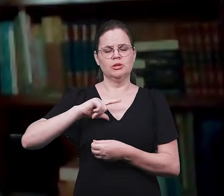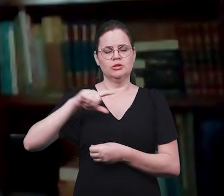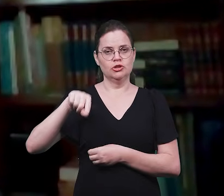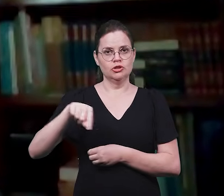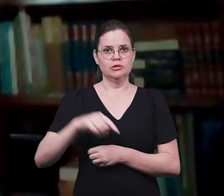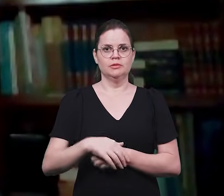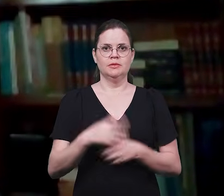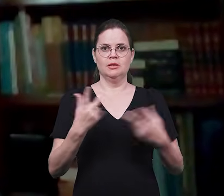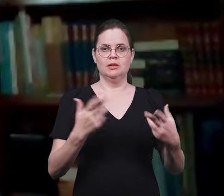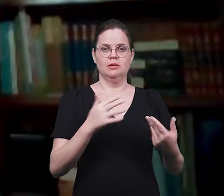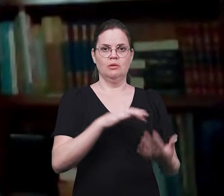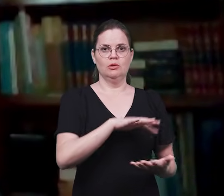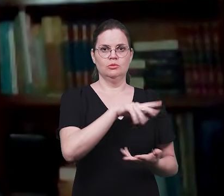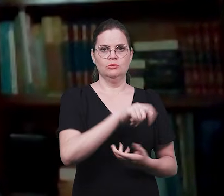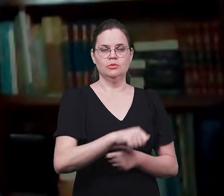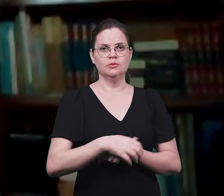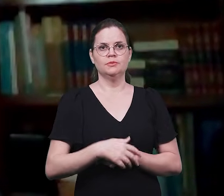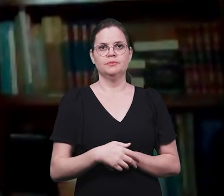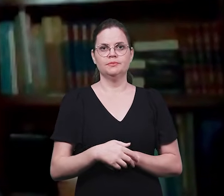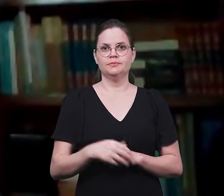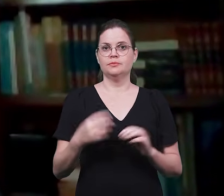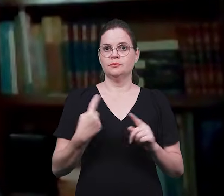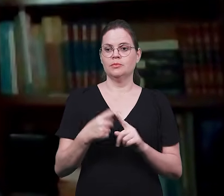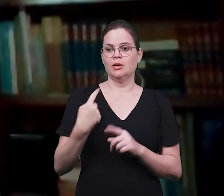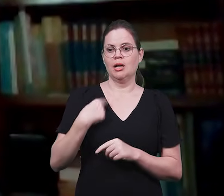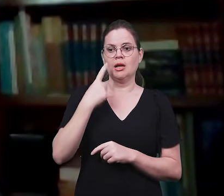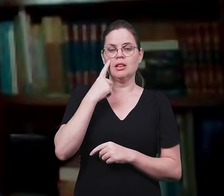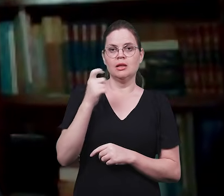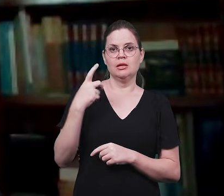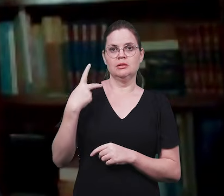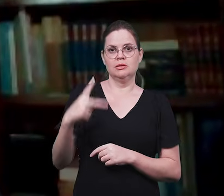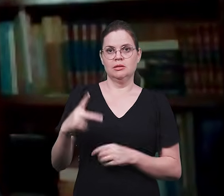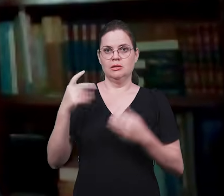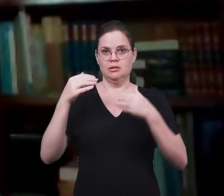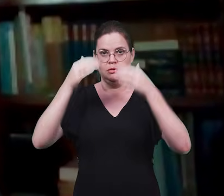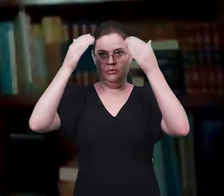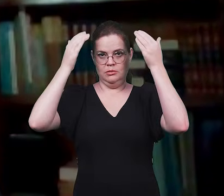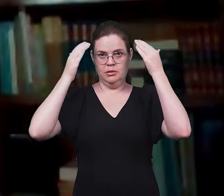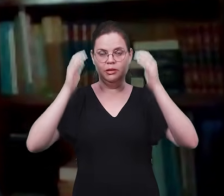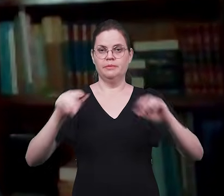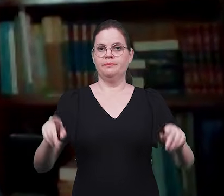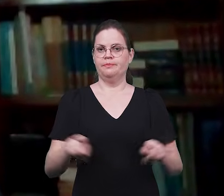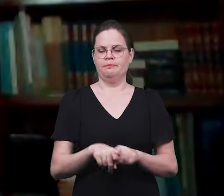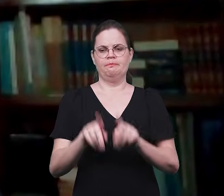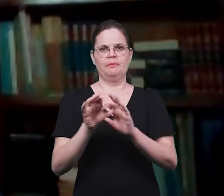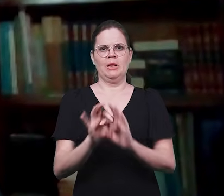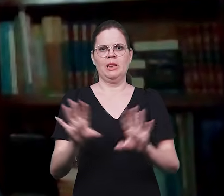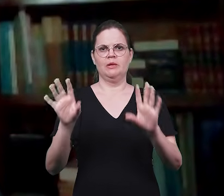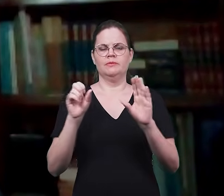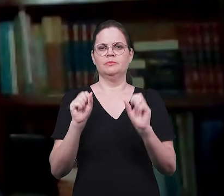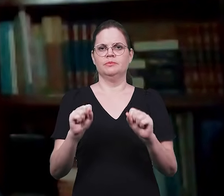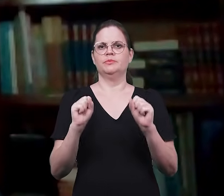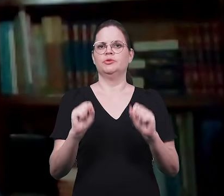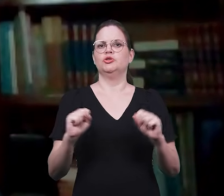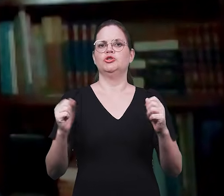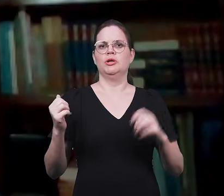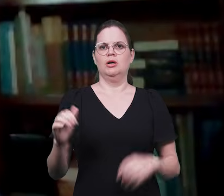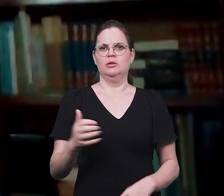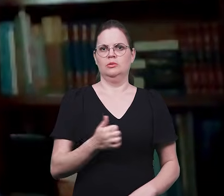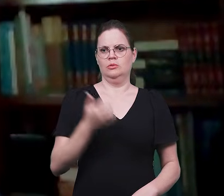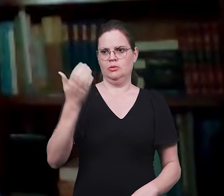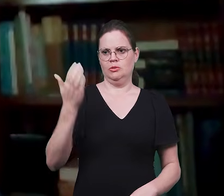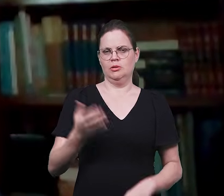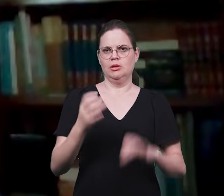tudo, desde que fosse dentro daquilo que era o interesse do rei. Havia liberdade